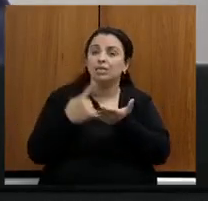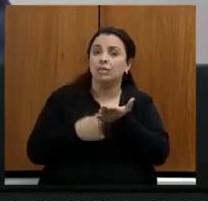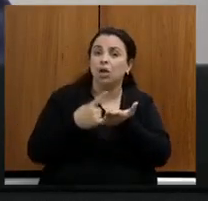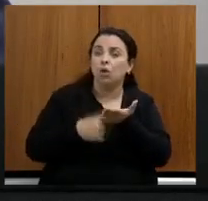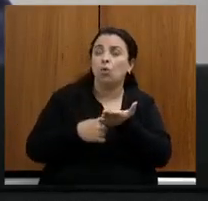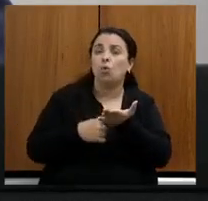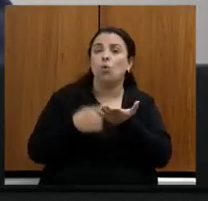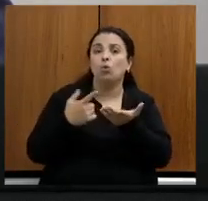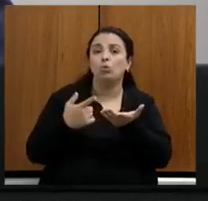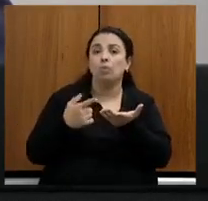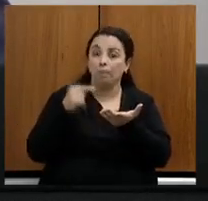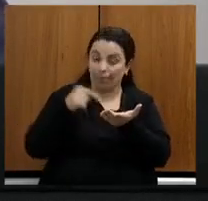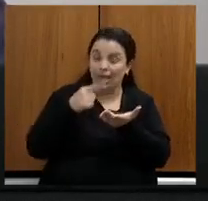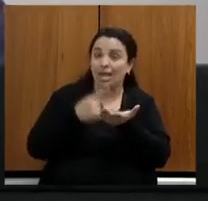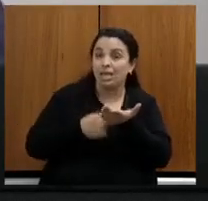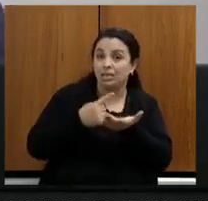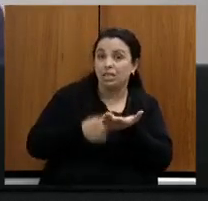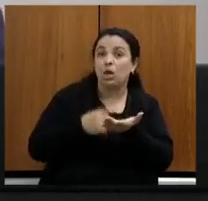de